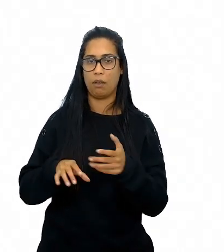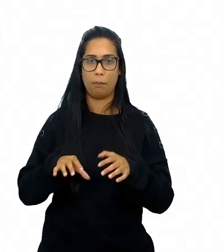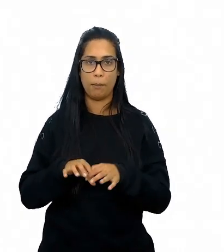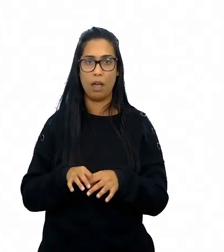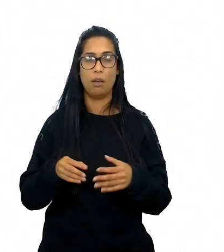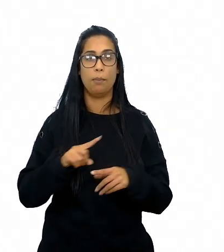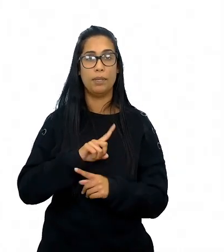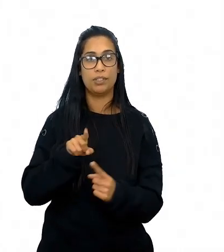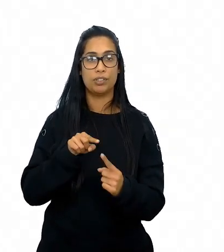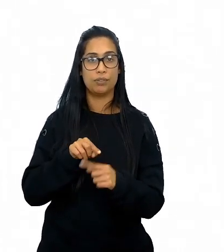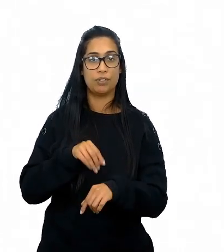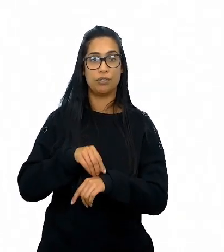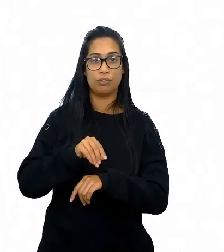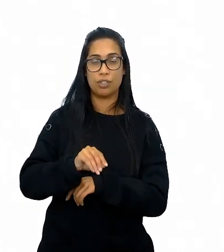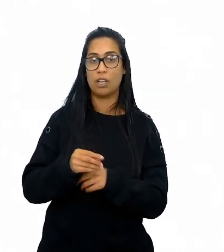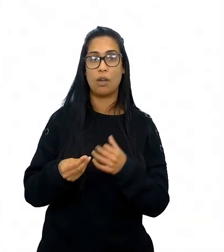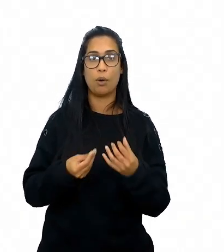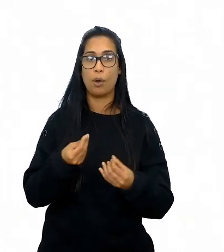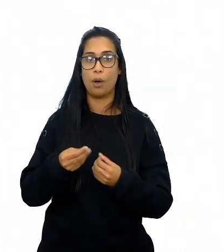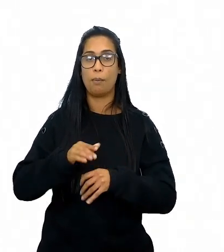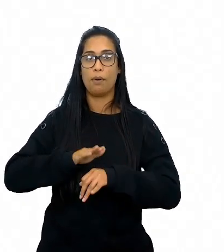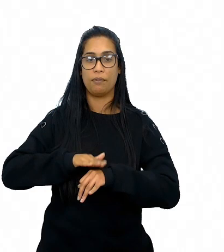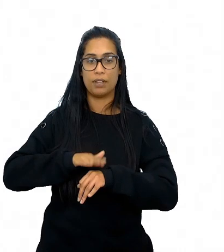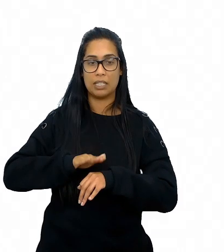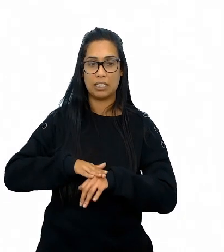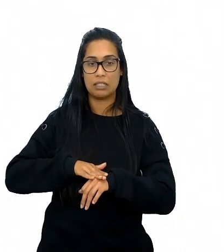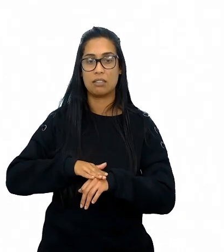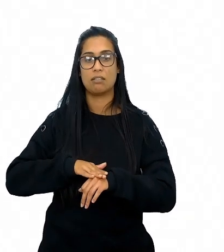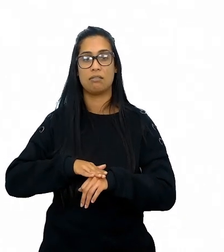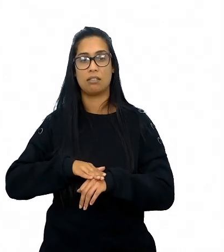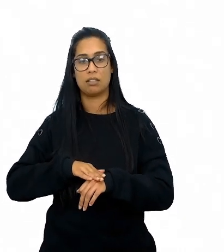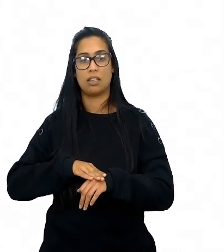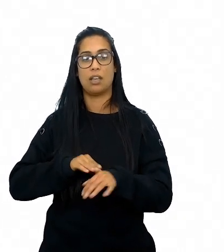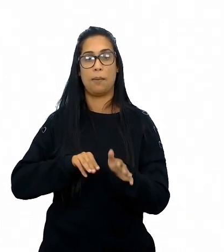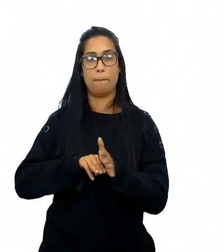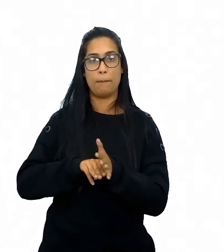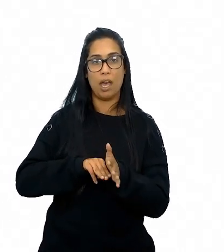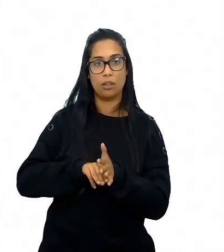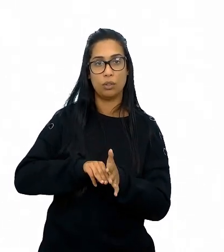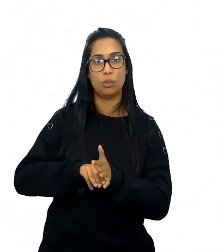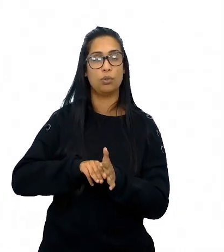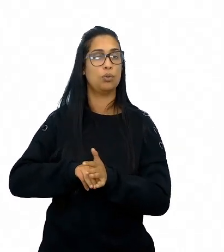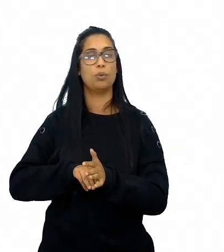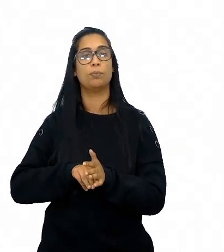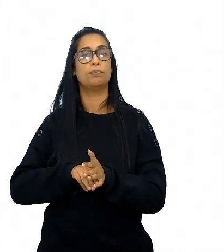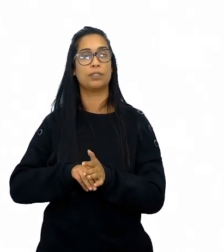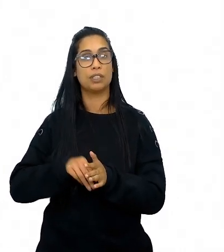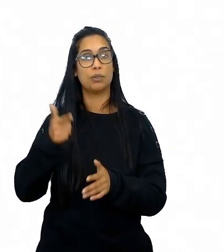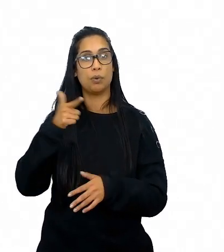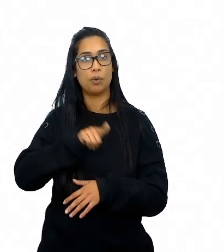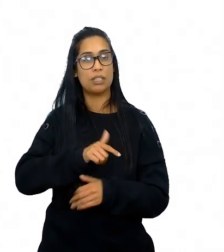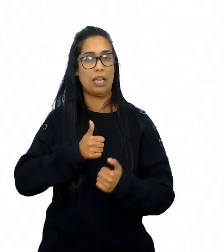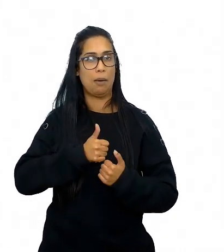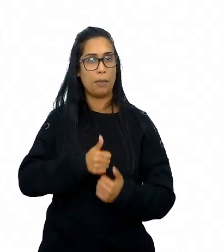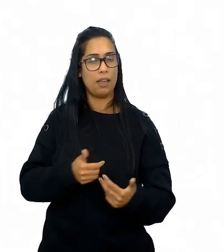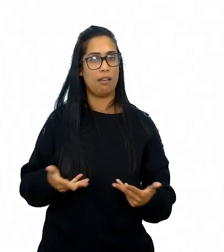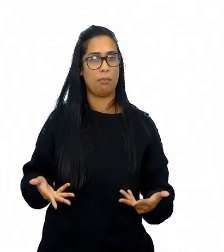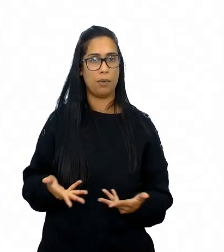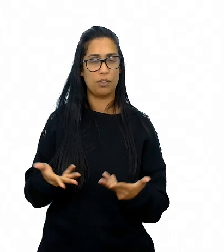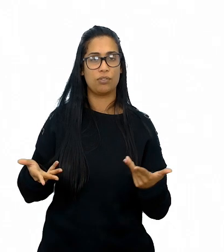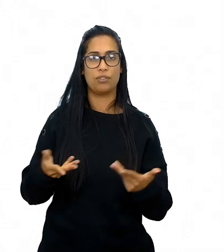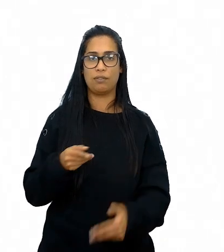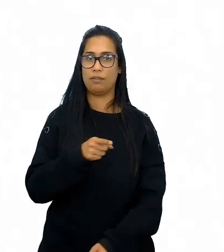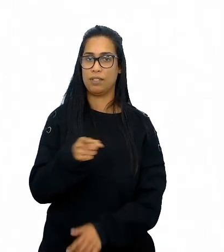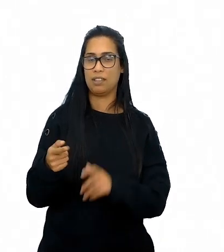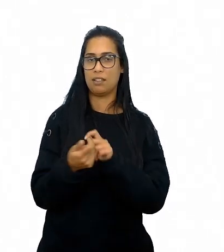então, sugerir algumas abordagens metodológicas, né, algumas ferramentas didáticas que possam, então, ser adaptadas